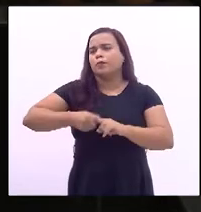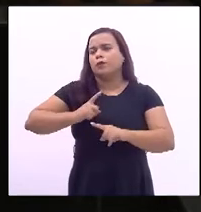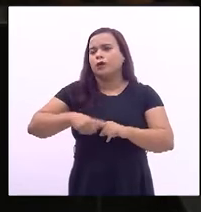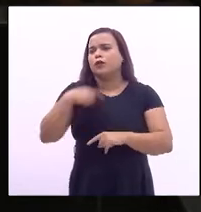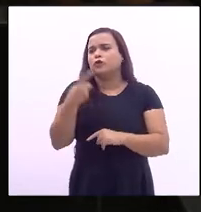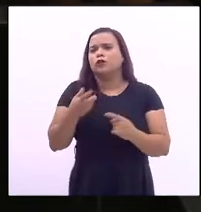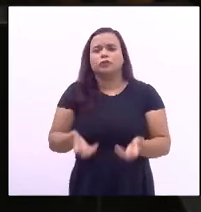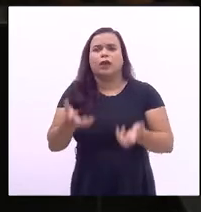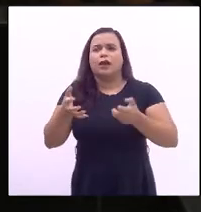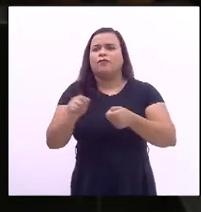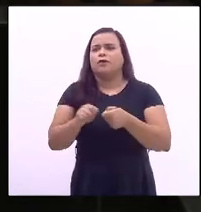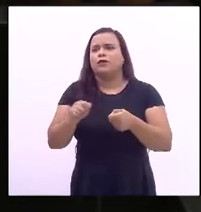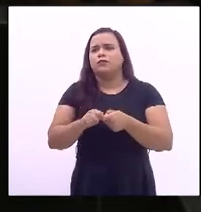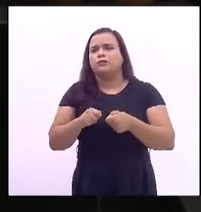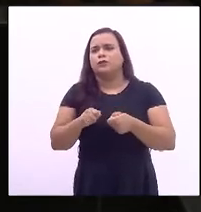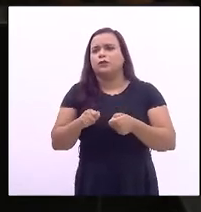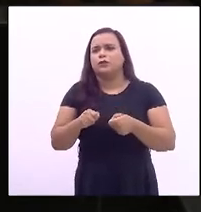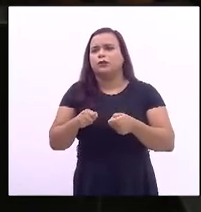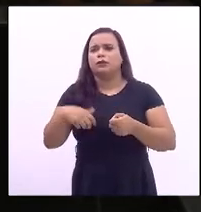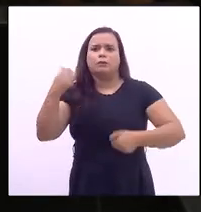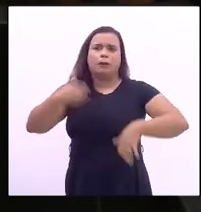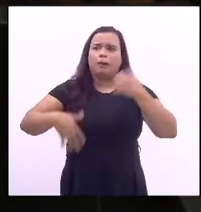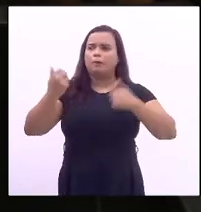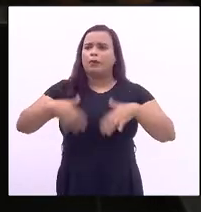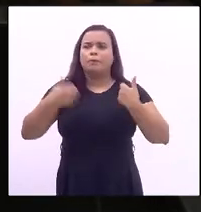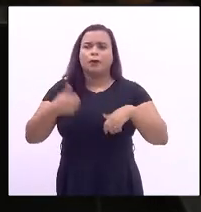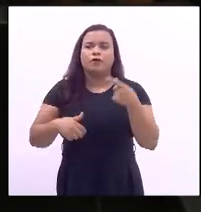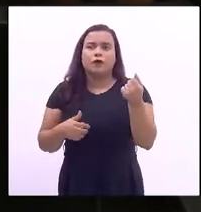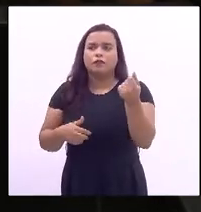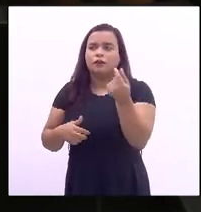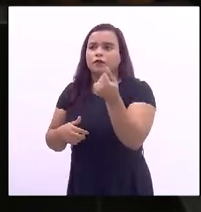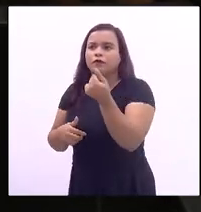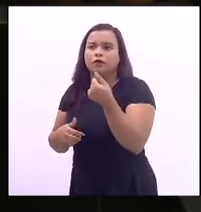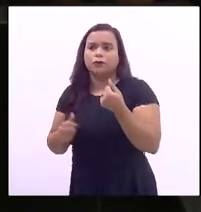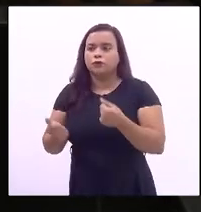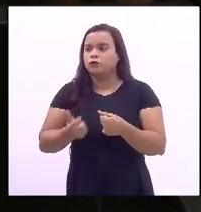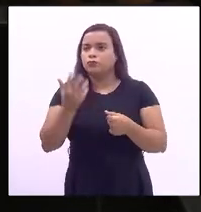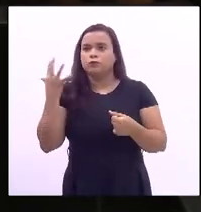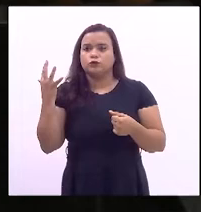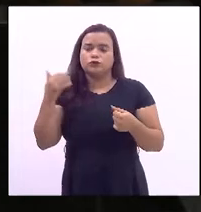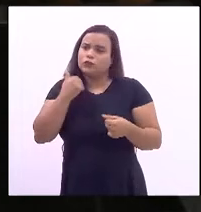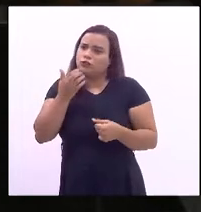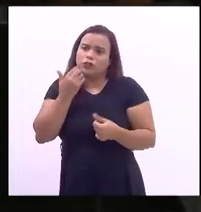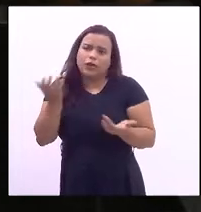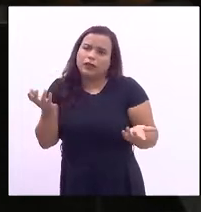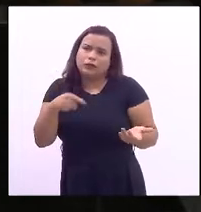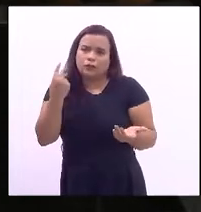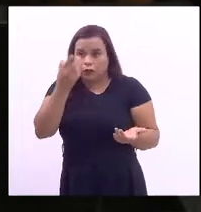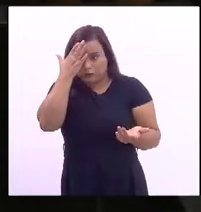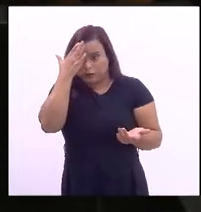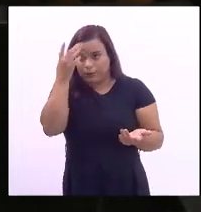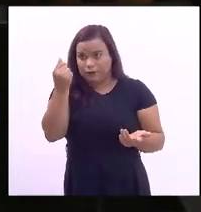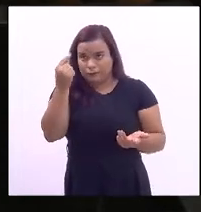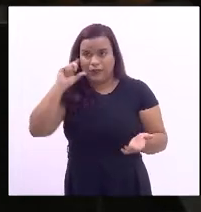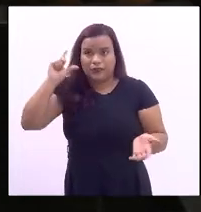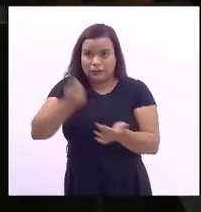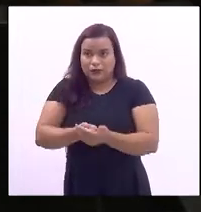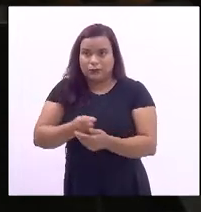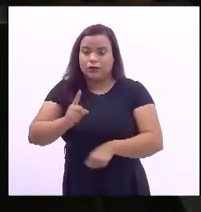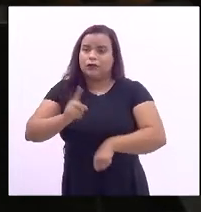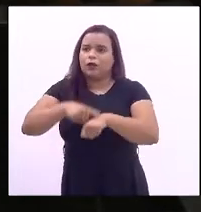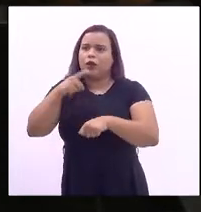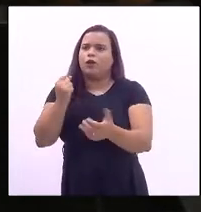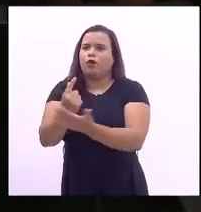adianta a gente querer fazer ilações de quanto que vale alguma coisa que a gente sabe que o preço ele é definido no momento da